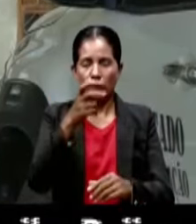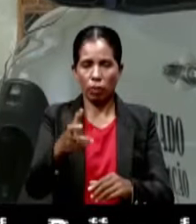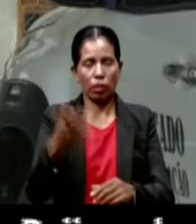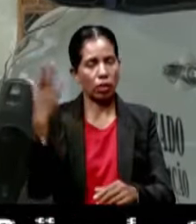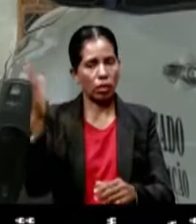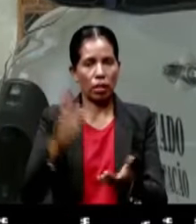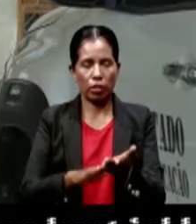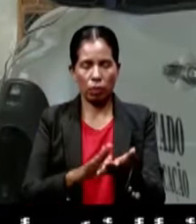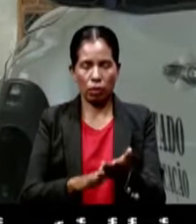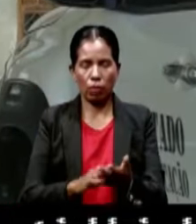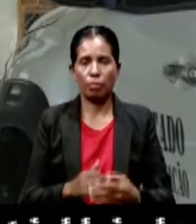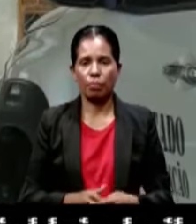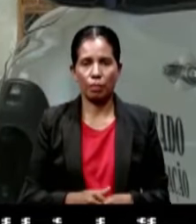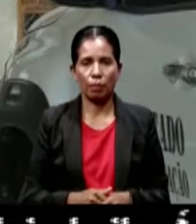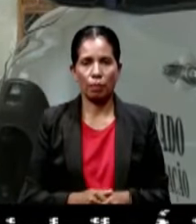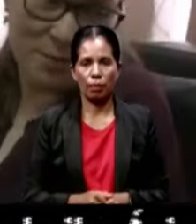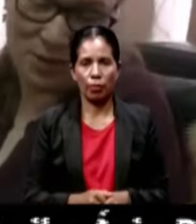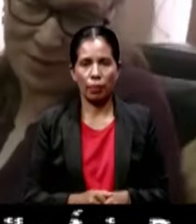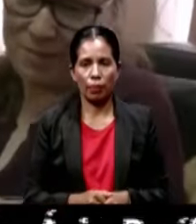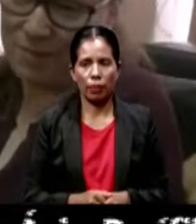ensino básico.